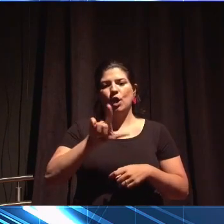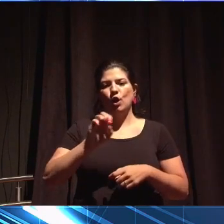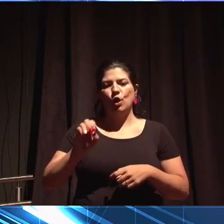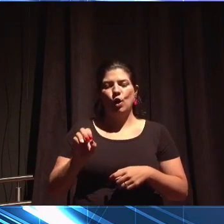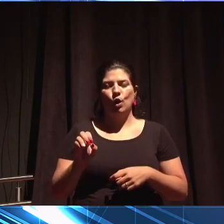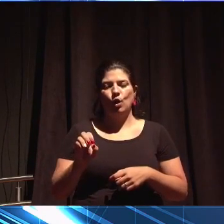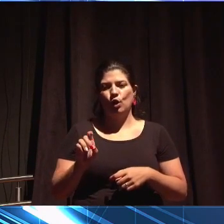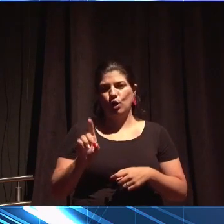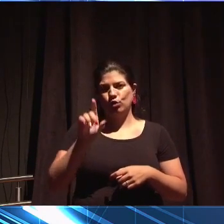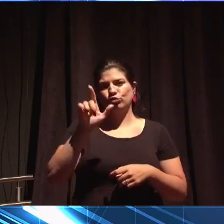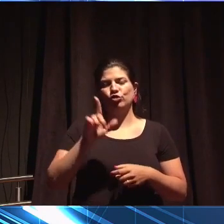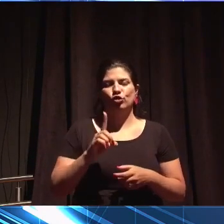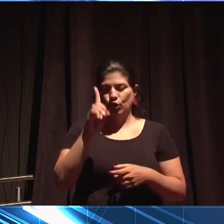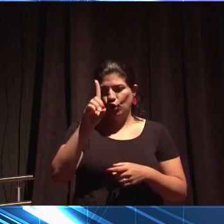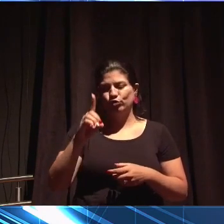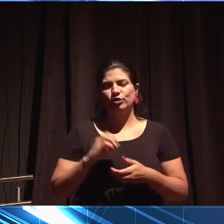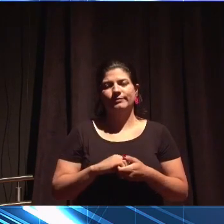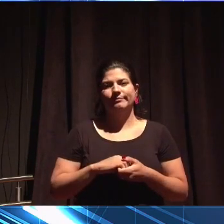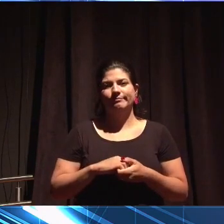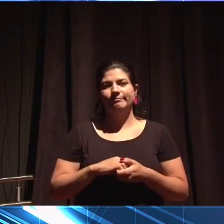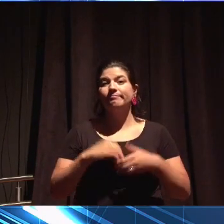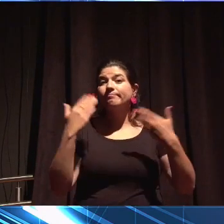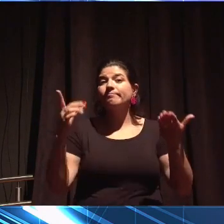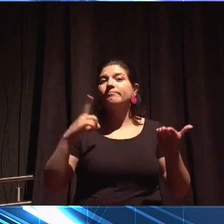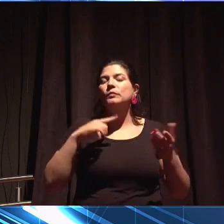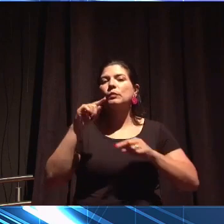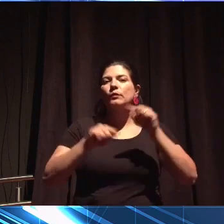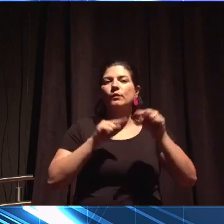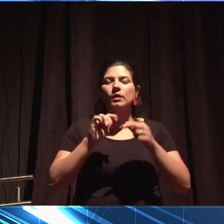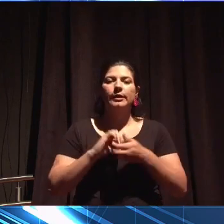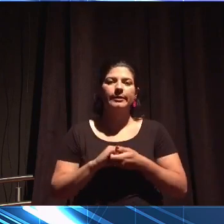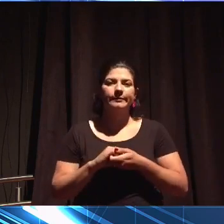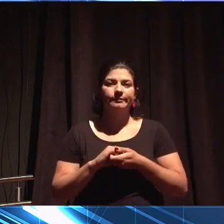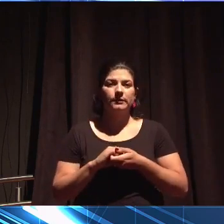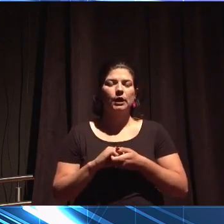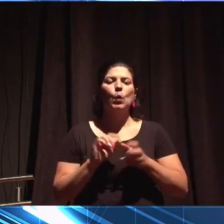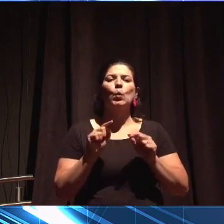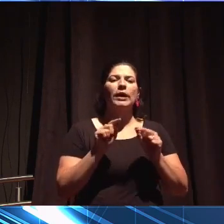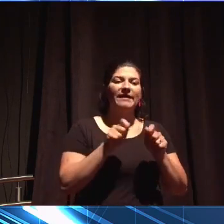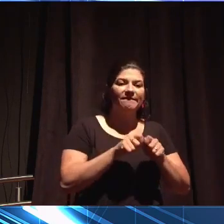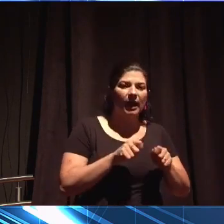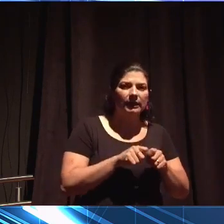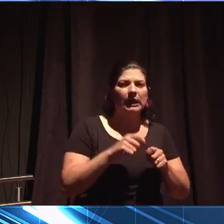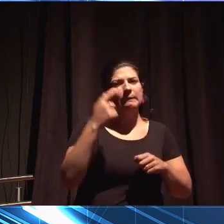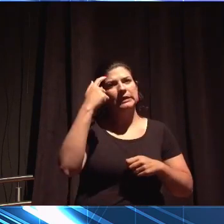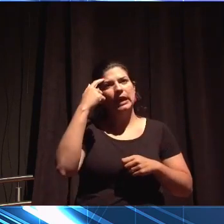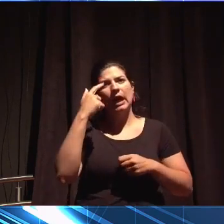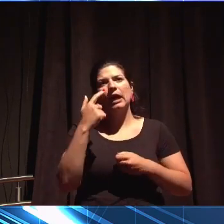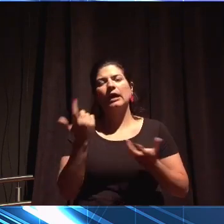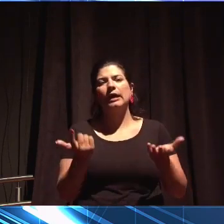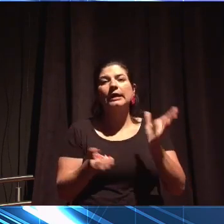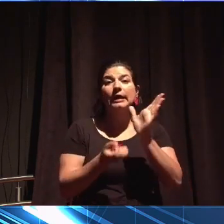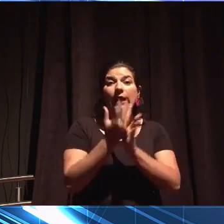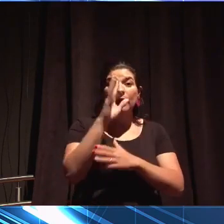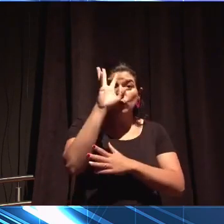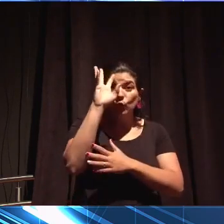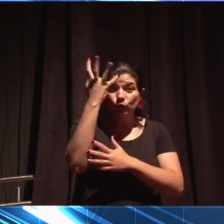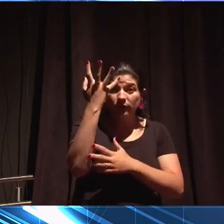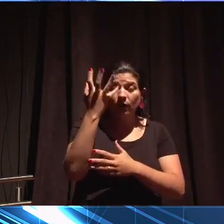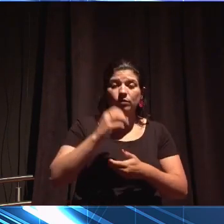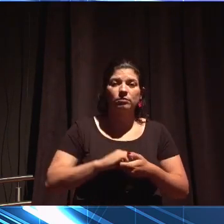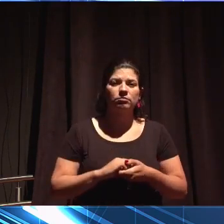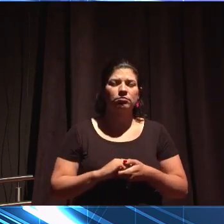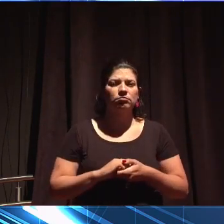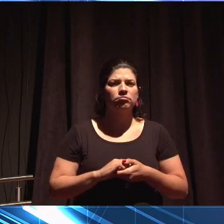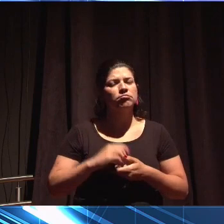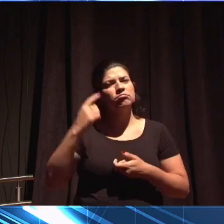Exatamente, gente. Então, assim, quando a gente está levantando, né, o que estamos fazendo um desenho de solução, na ideia